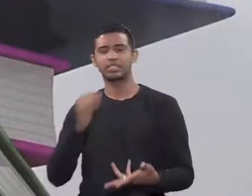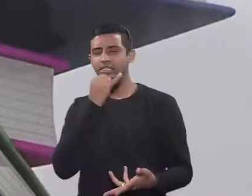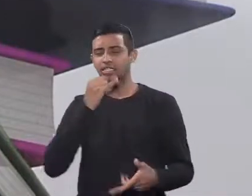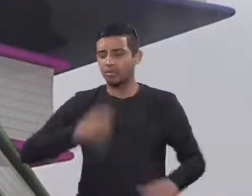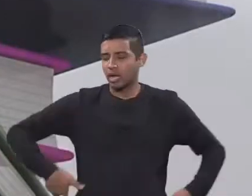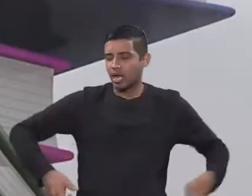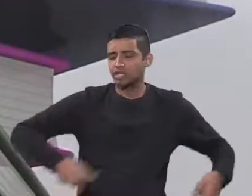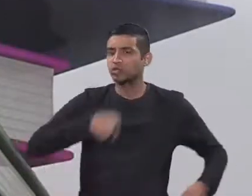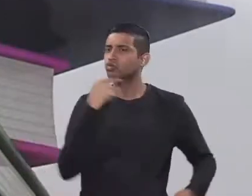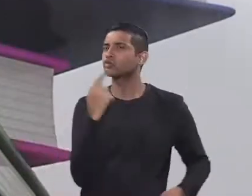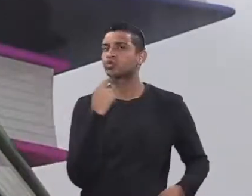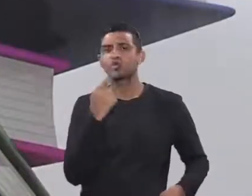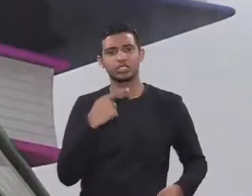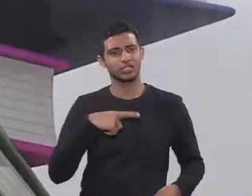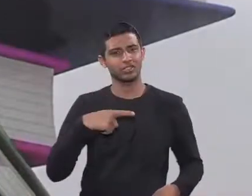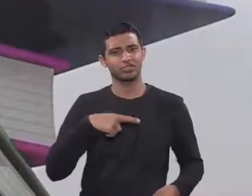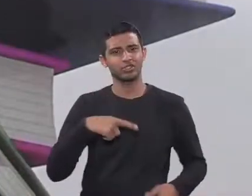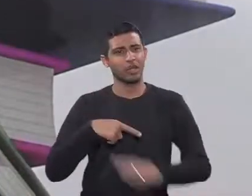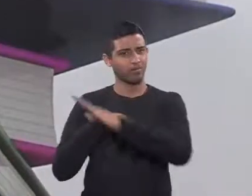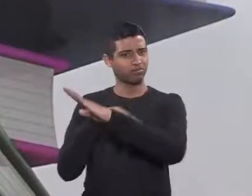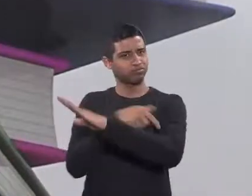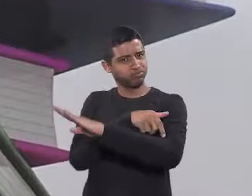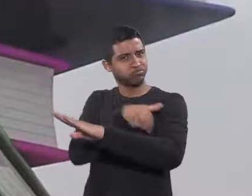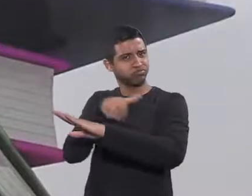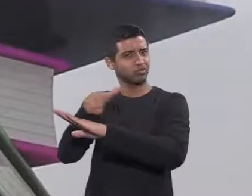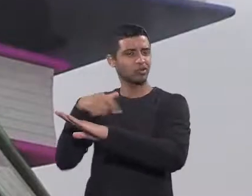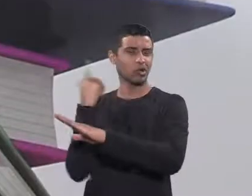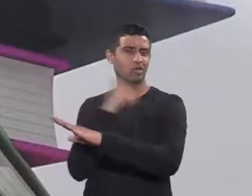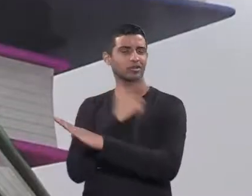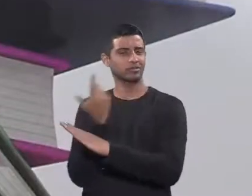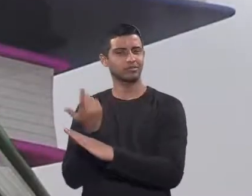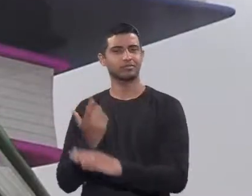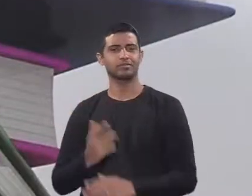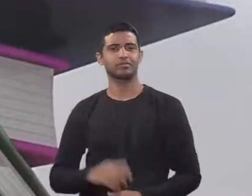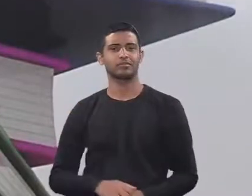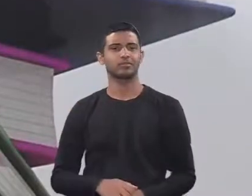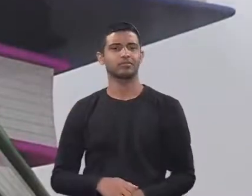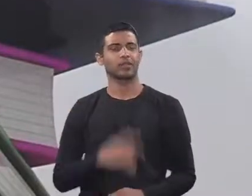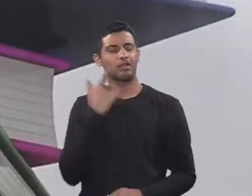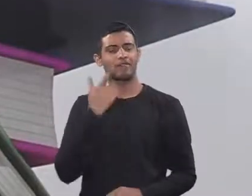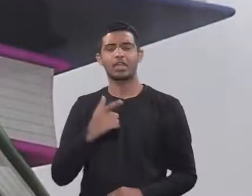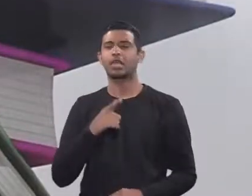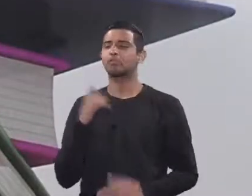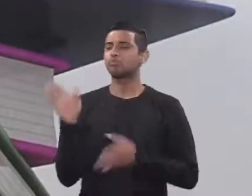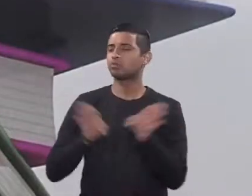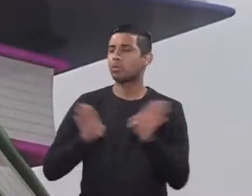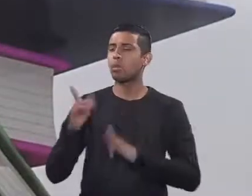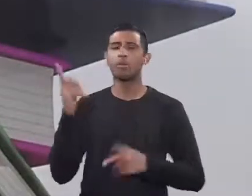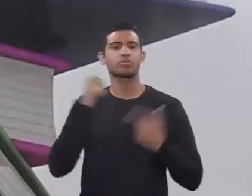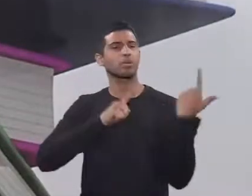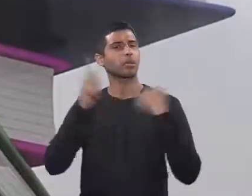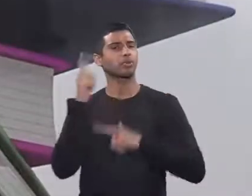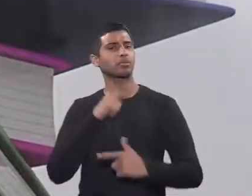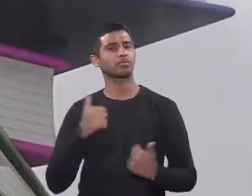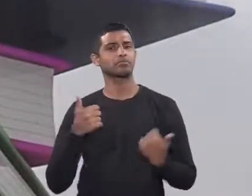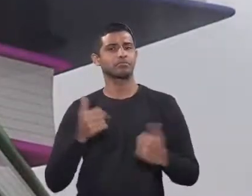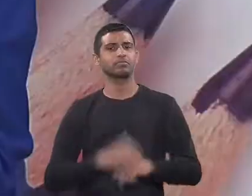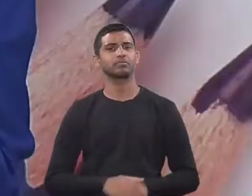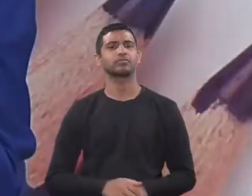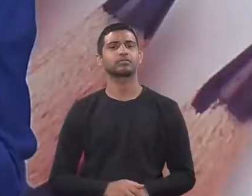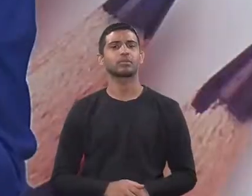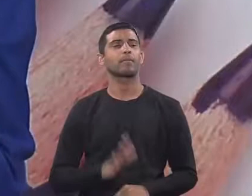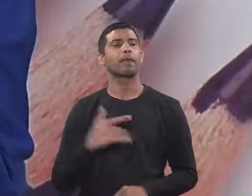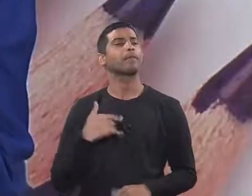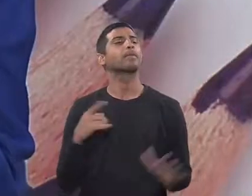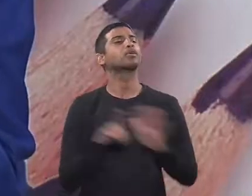cadeira passar, eles colocavam uma rampinha também. Deixava a escola bem acessível para mim.